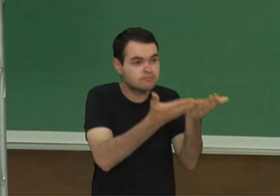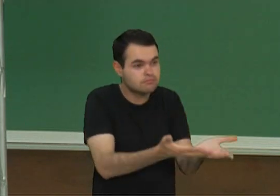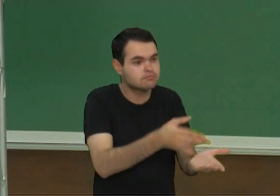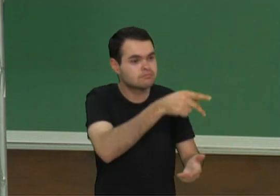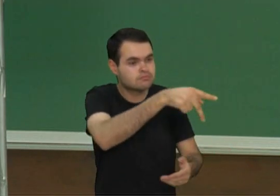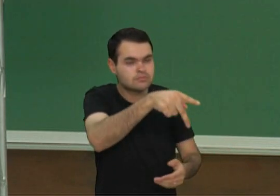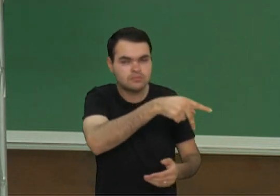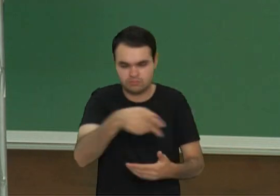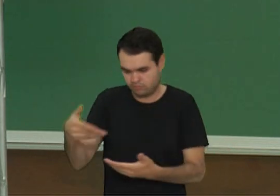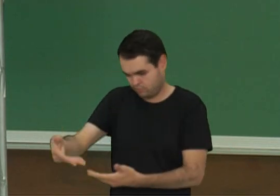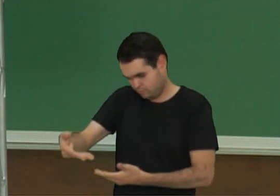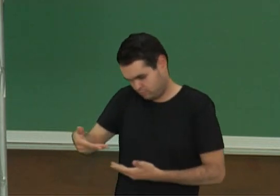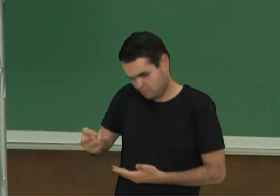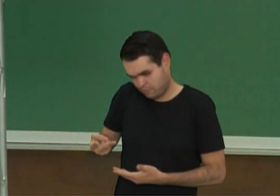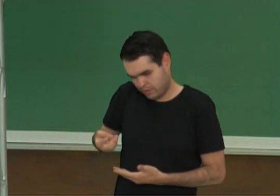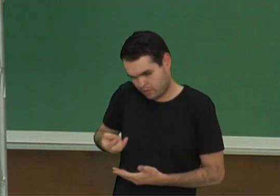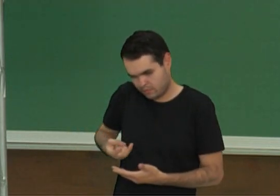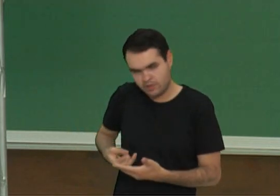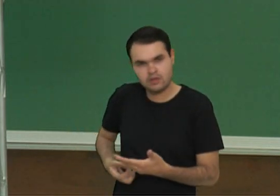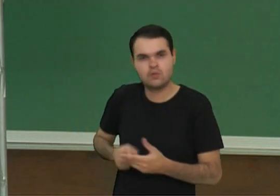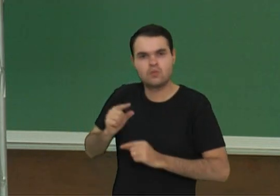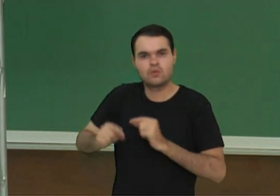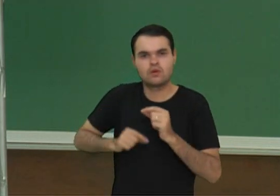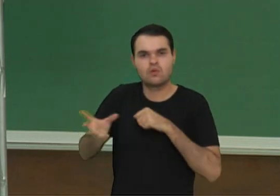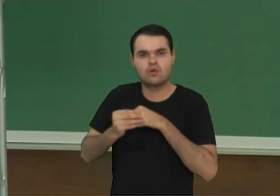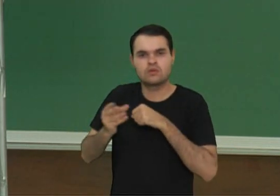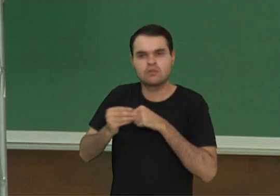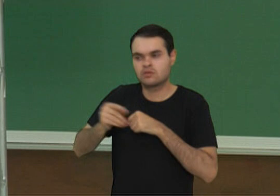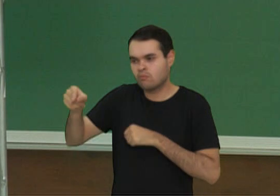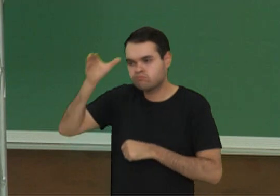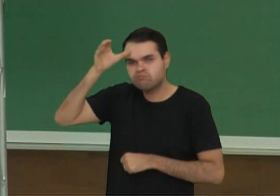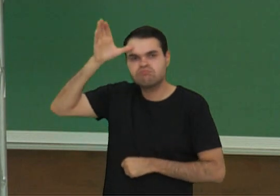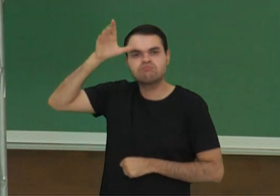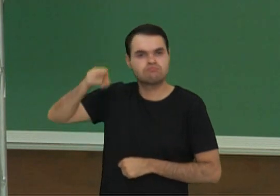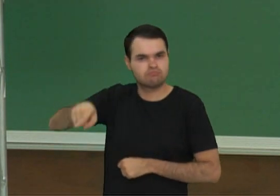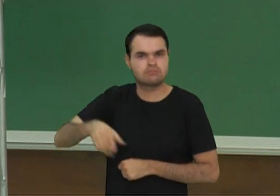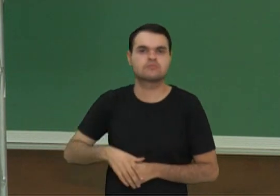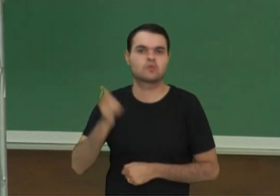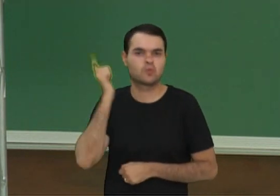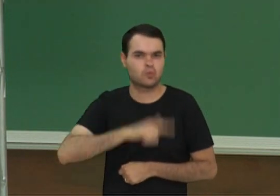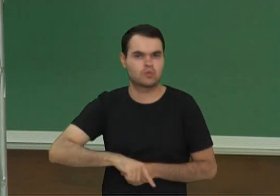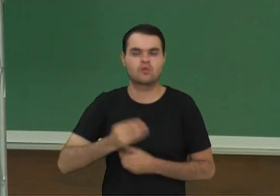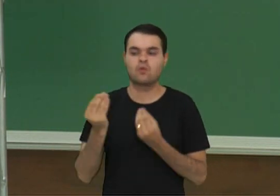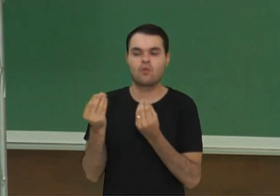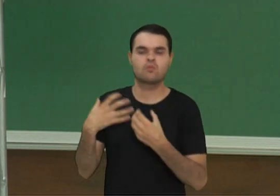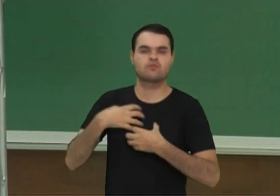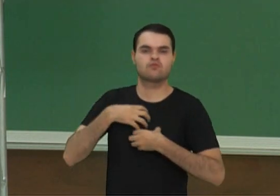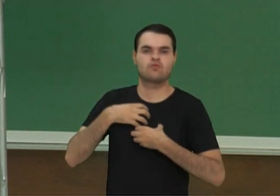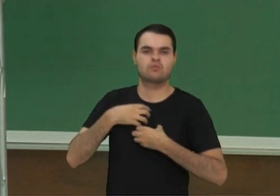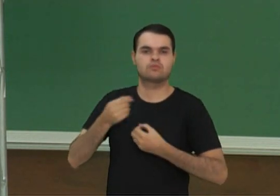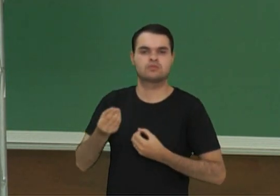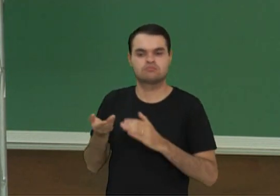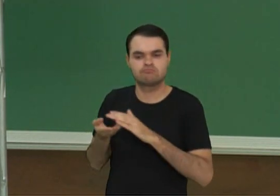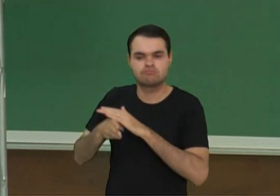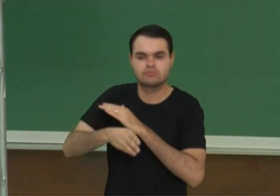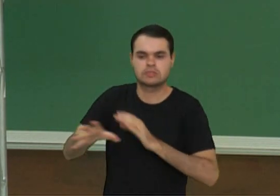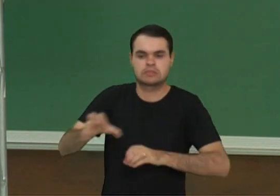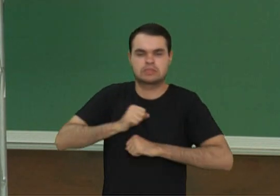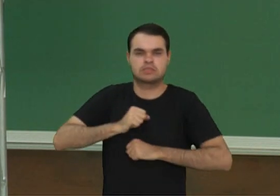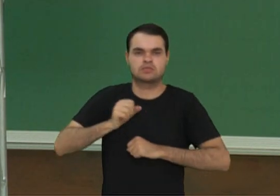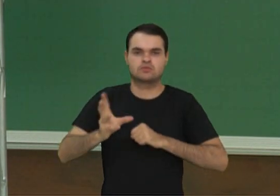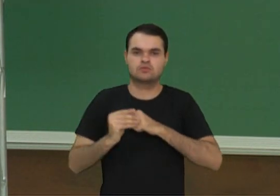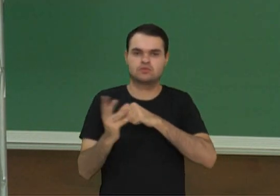possa perceber a apropriação do seu conhecimento, possa perceber de que forma você está se apropriando